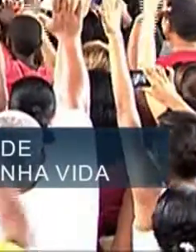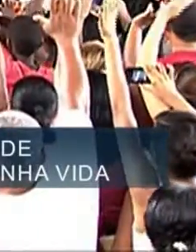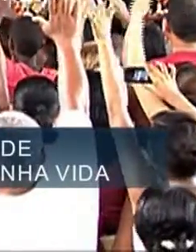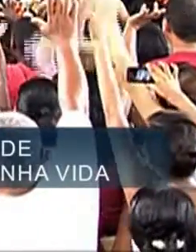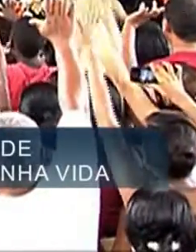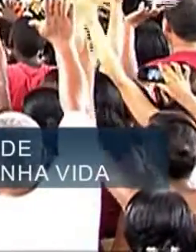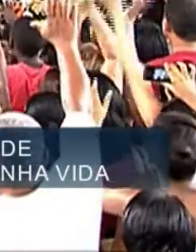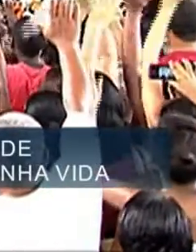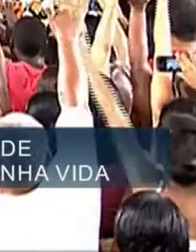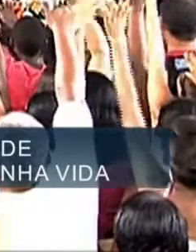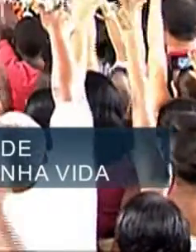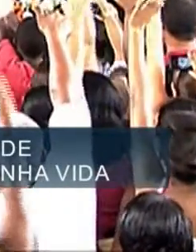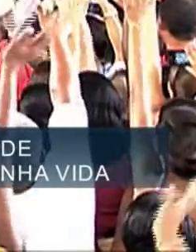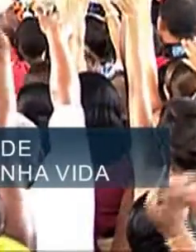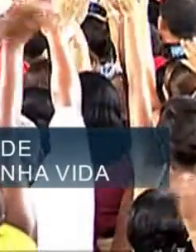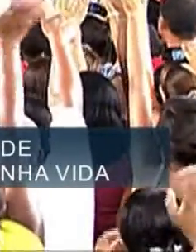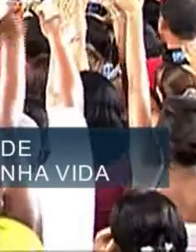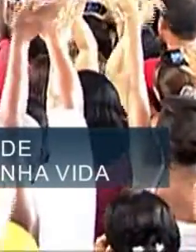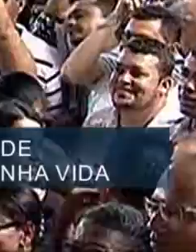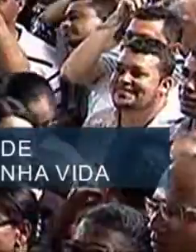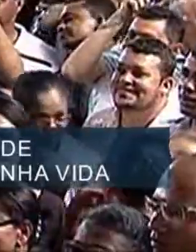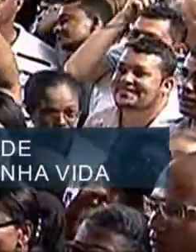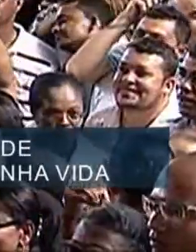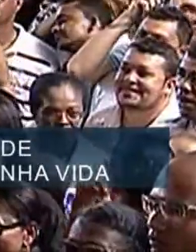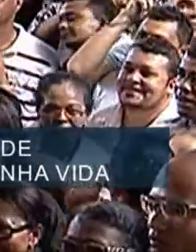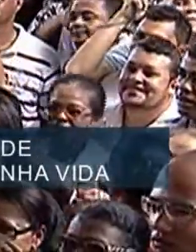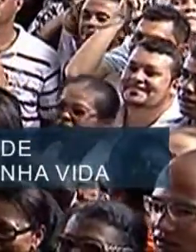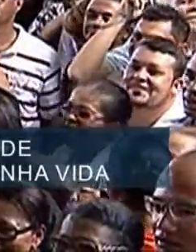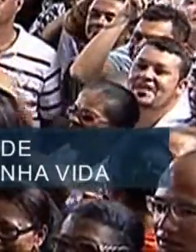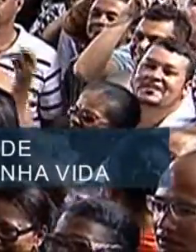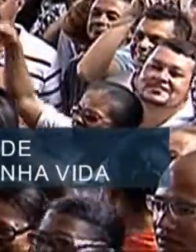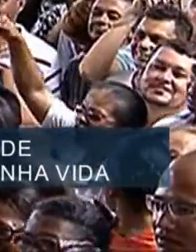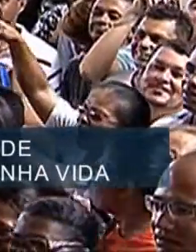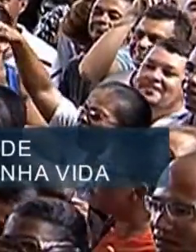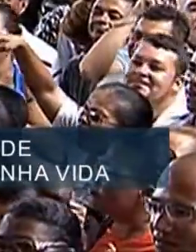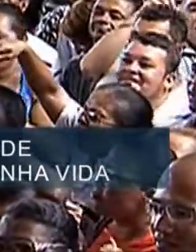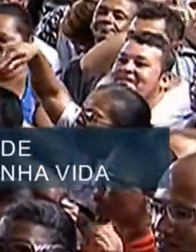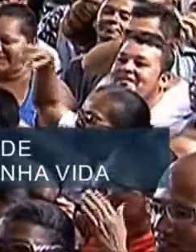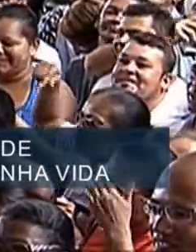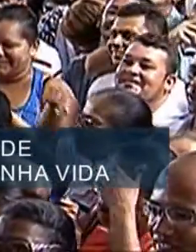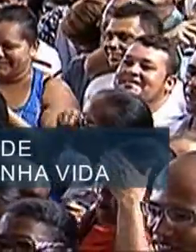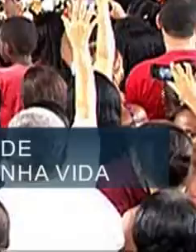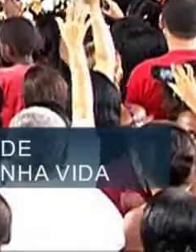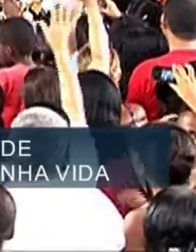Quer a foto com a Dilma também? Daqui a pouquinho, depois que ela falar, ela desce aqui e tira uma foto.